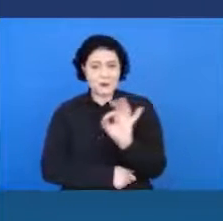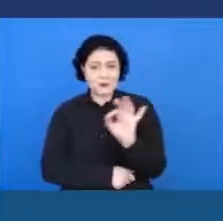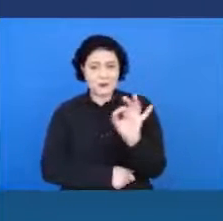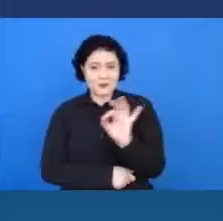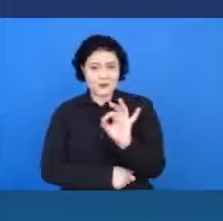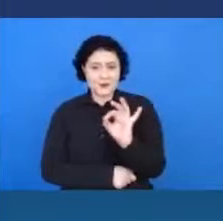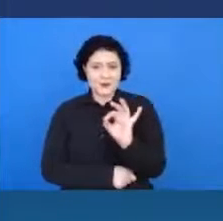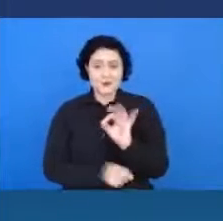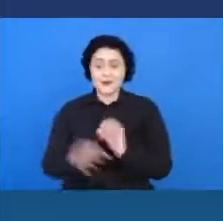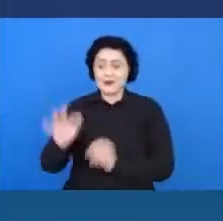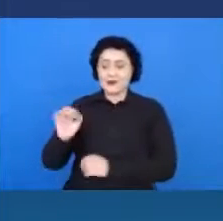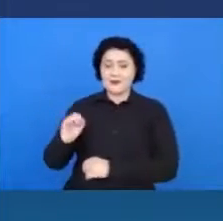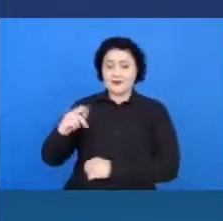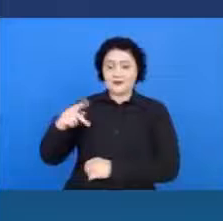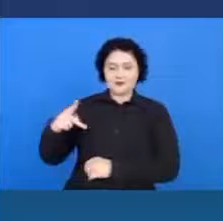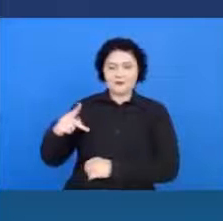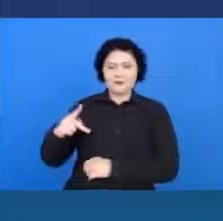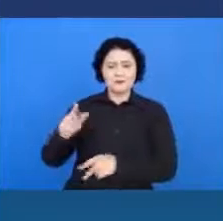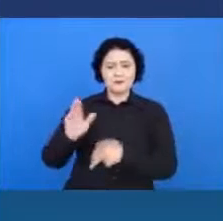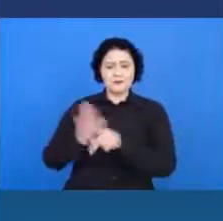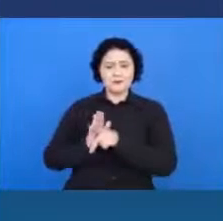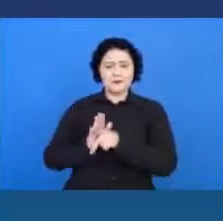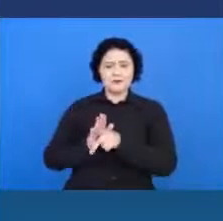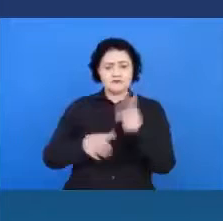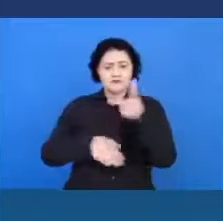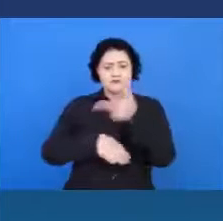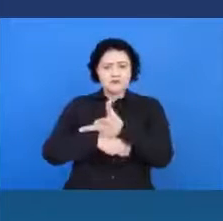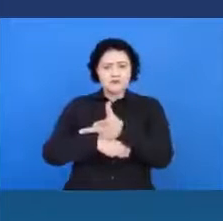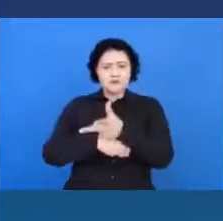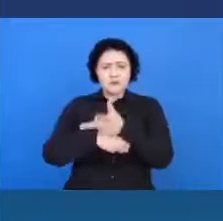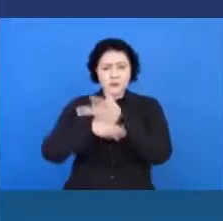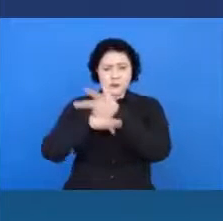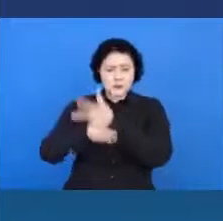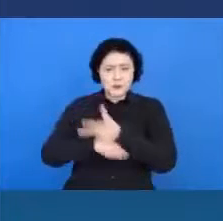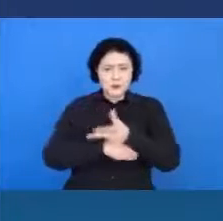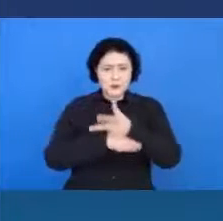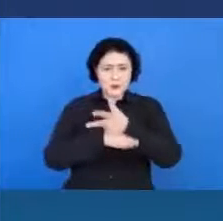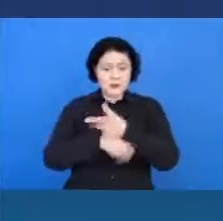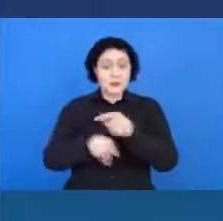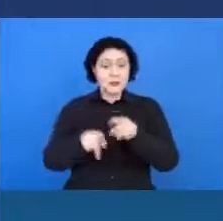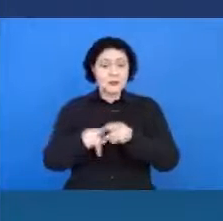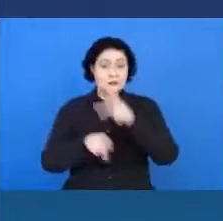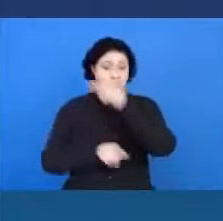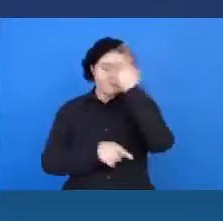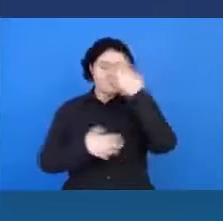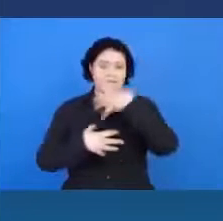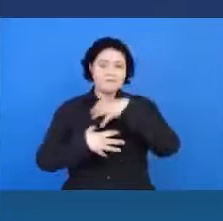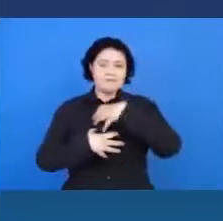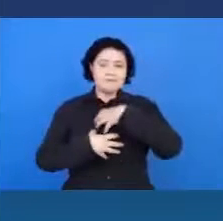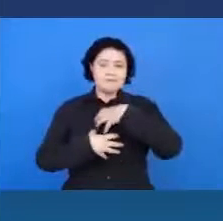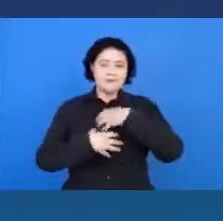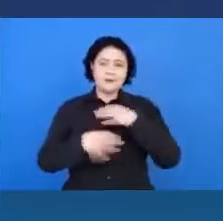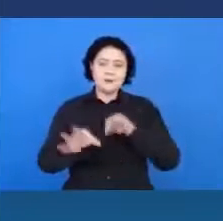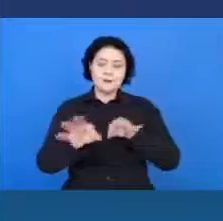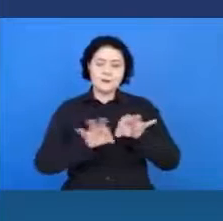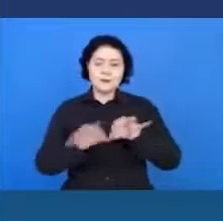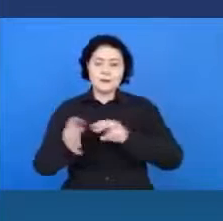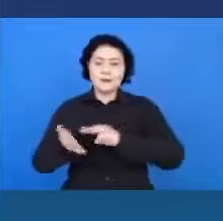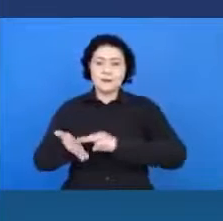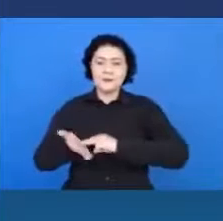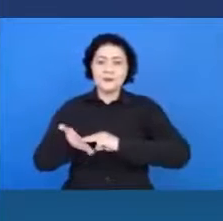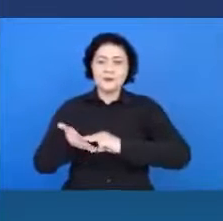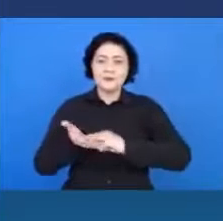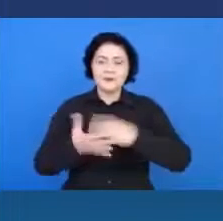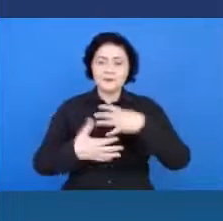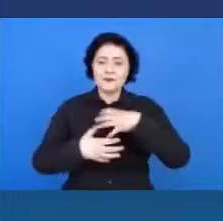e a febre investiu em estúdio próprio para as gravações e uma pessoa sensível que quando prepara a mensagem